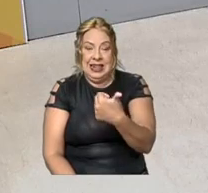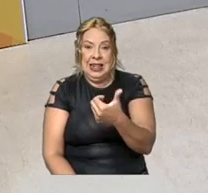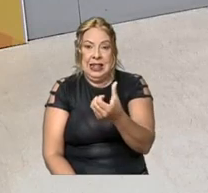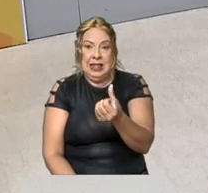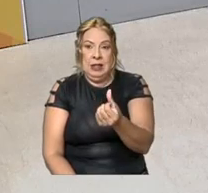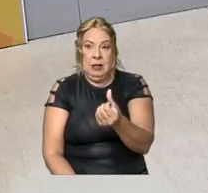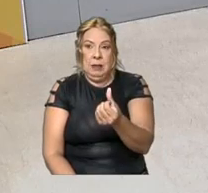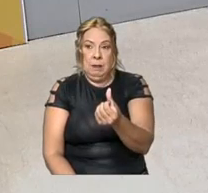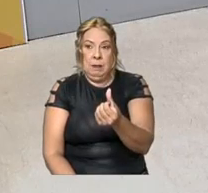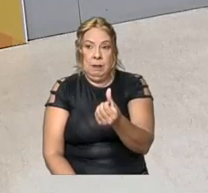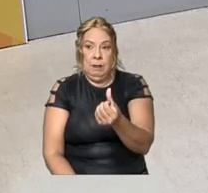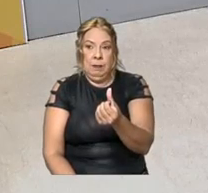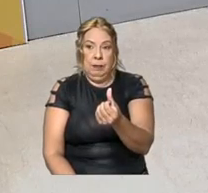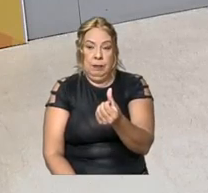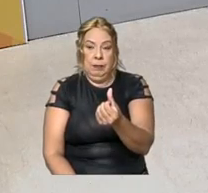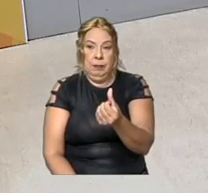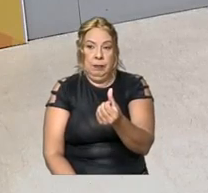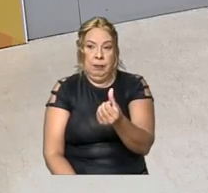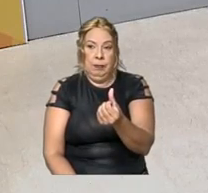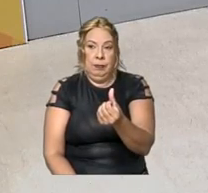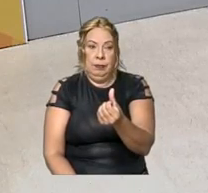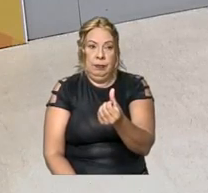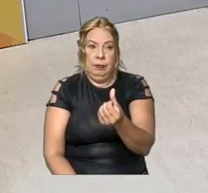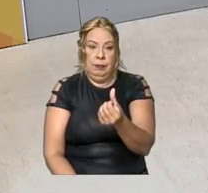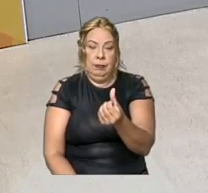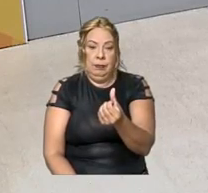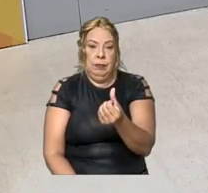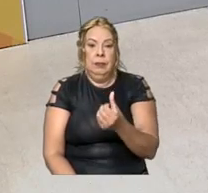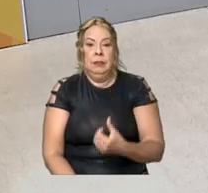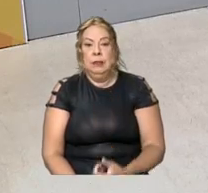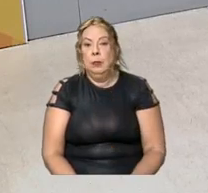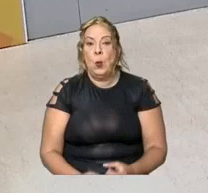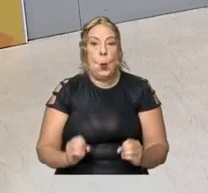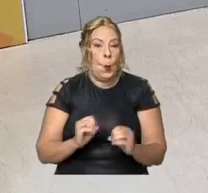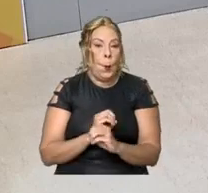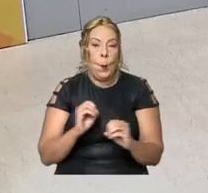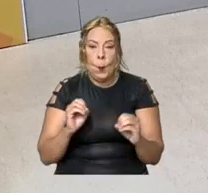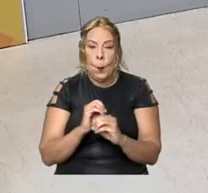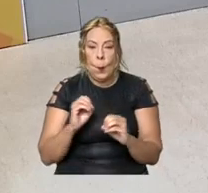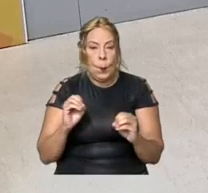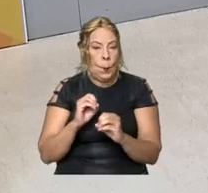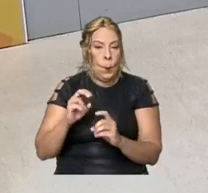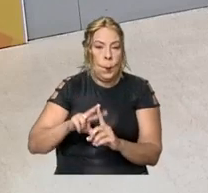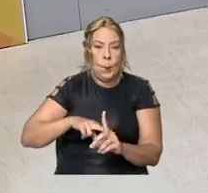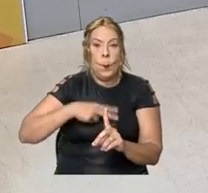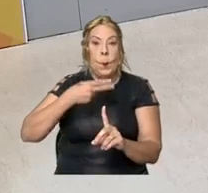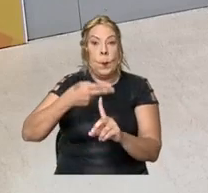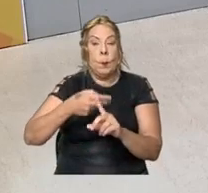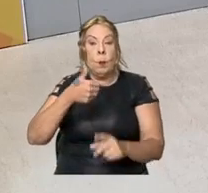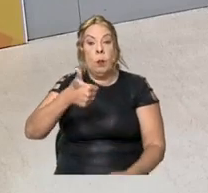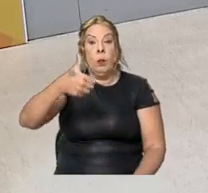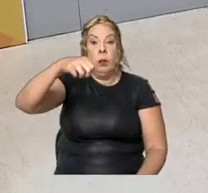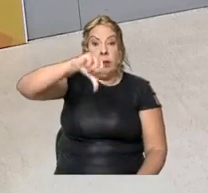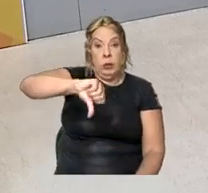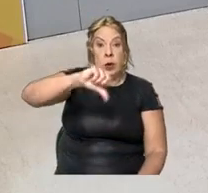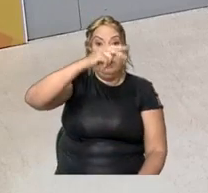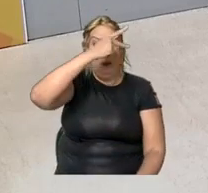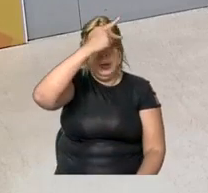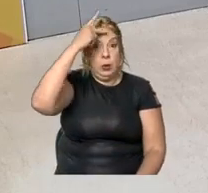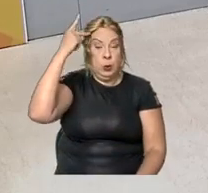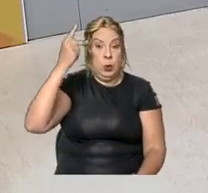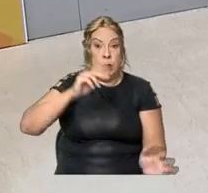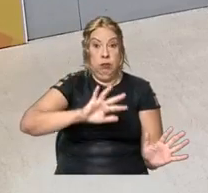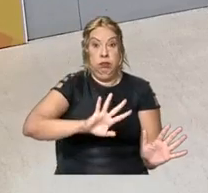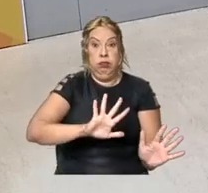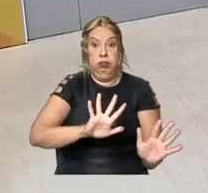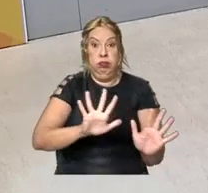16. Toma, Elber, você viu? 16 não decidiu, 19 na fila de espera, esperando a bolinha